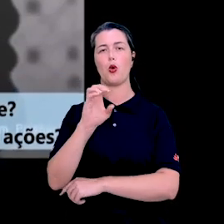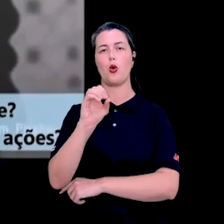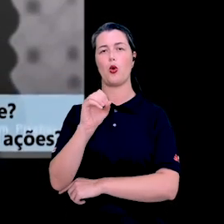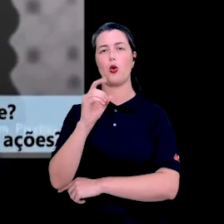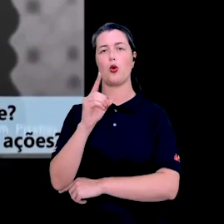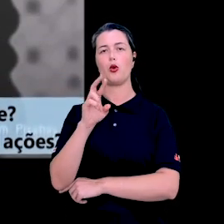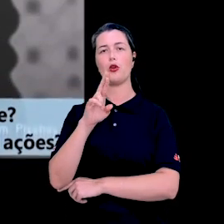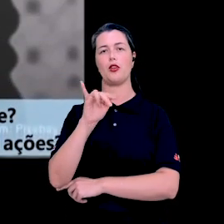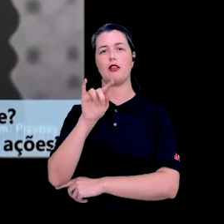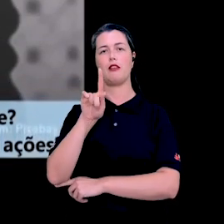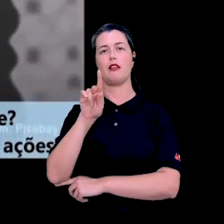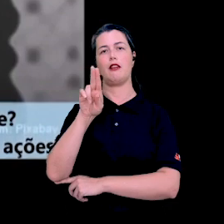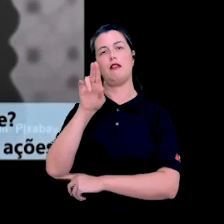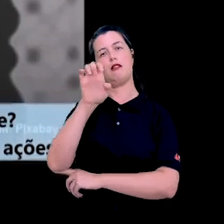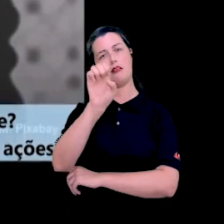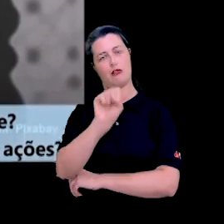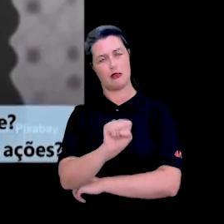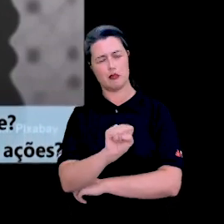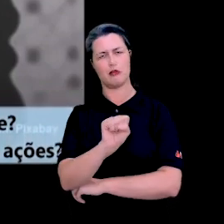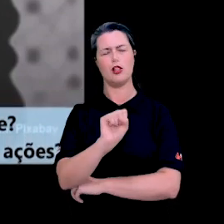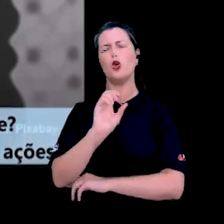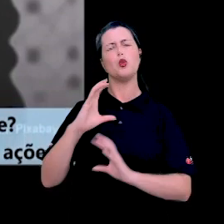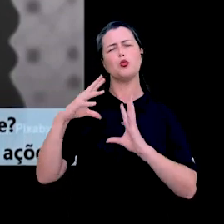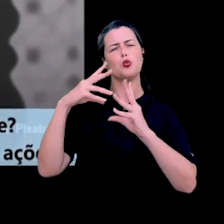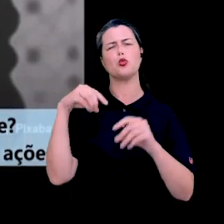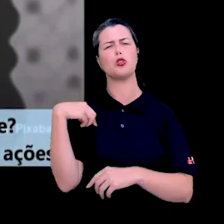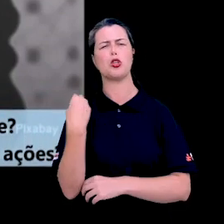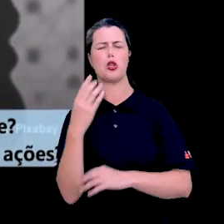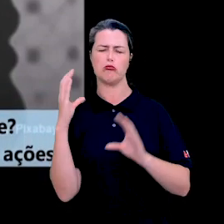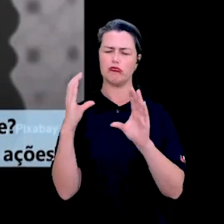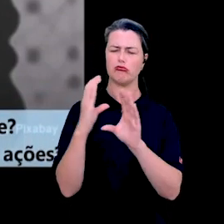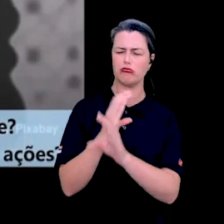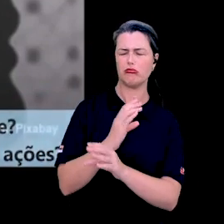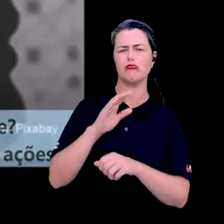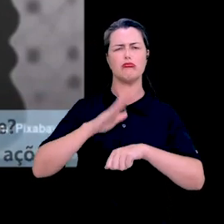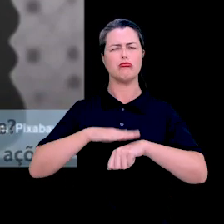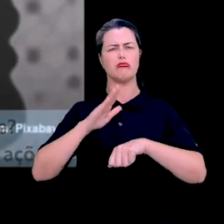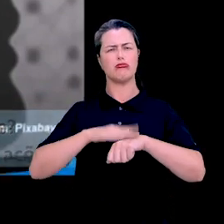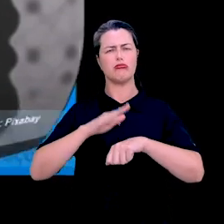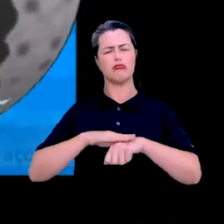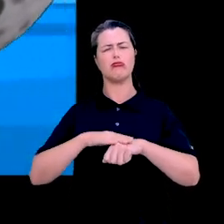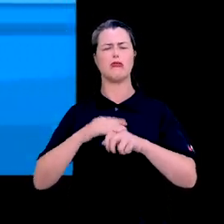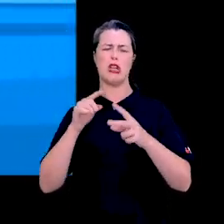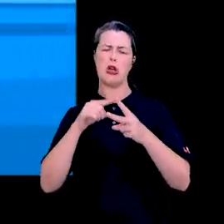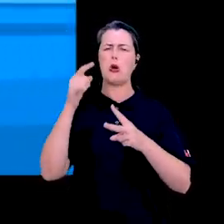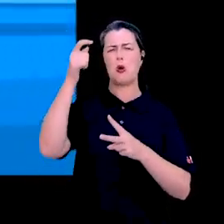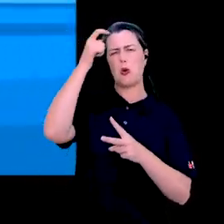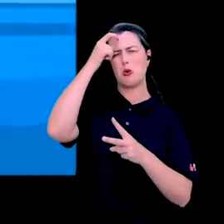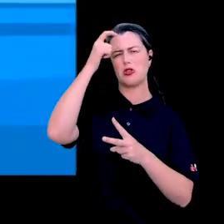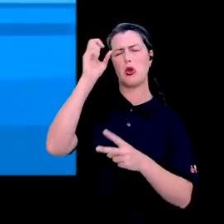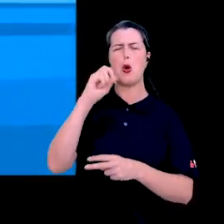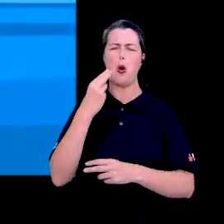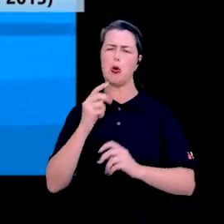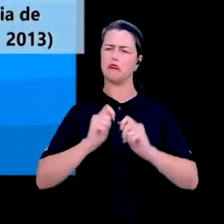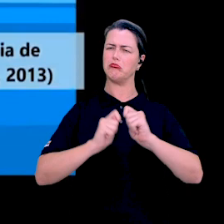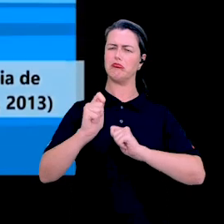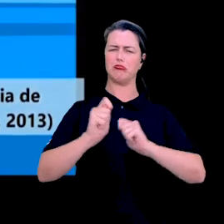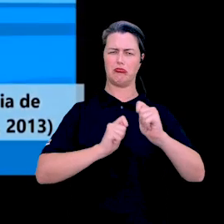é consciente? Será que estamos no controle completo de nossas ações?